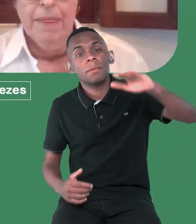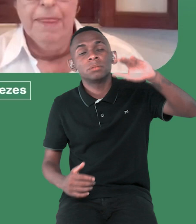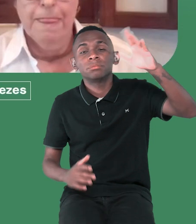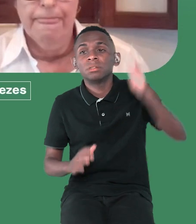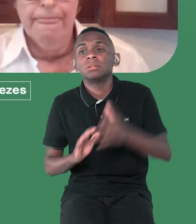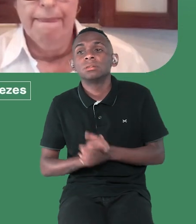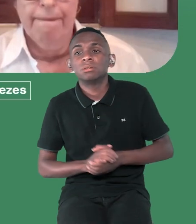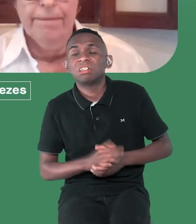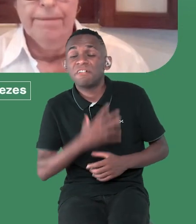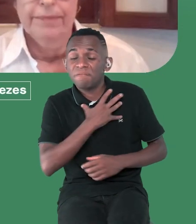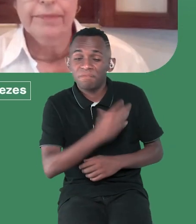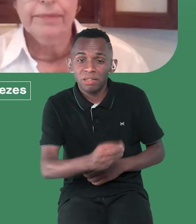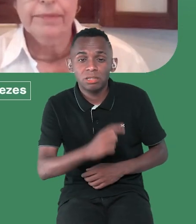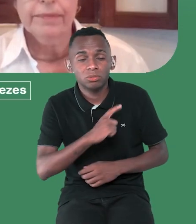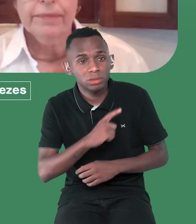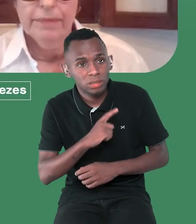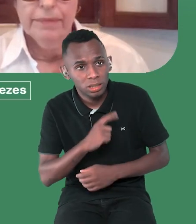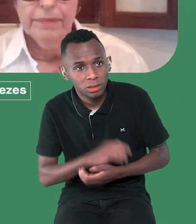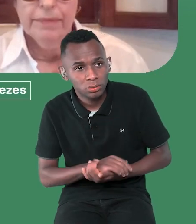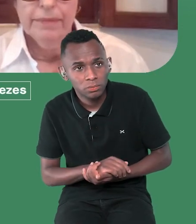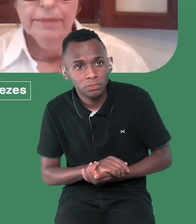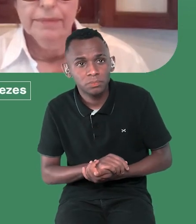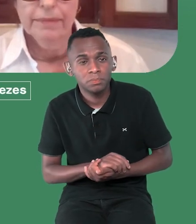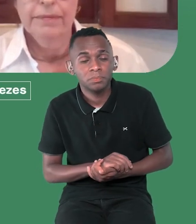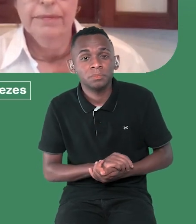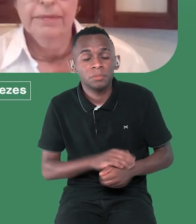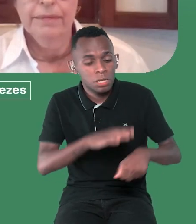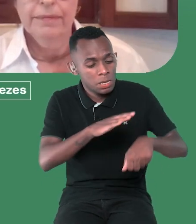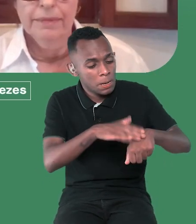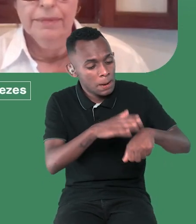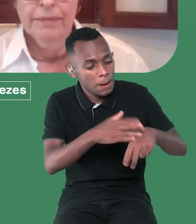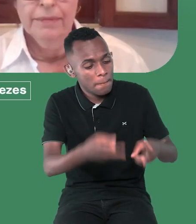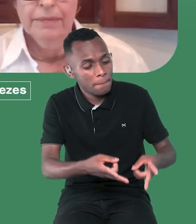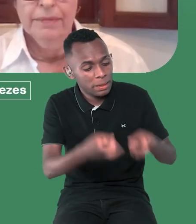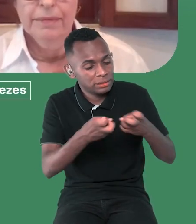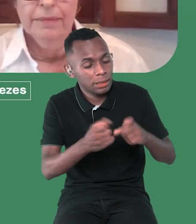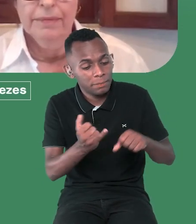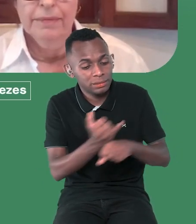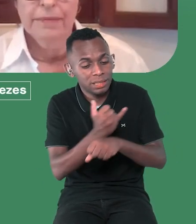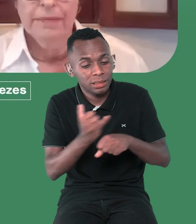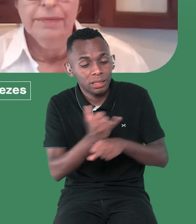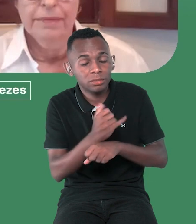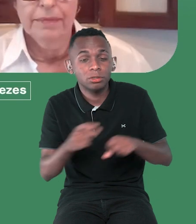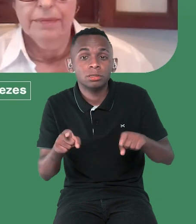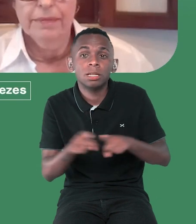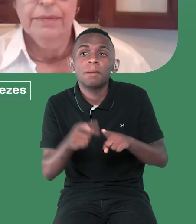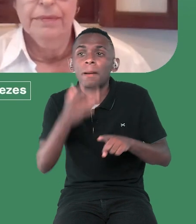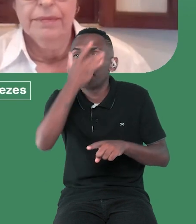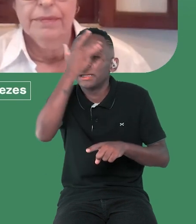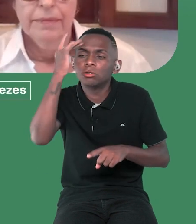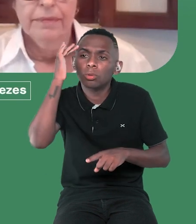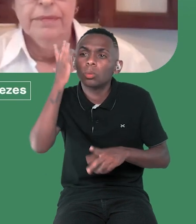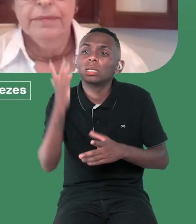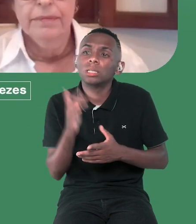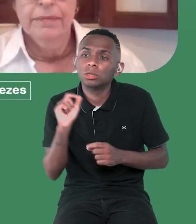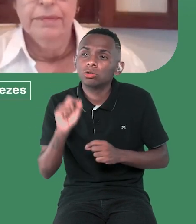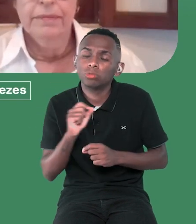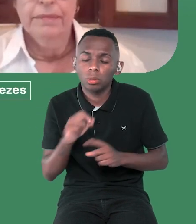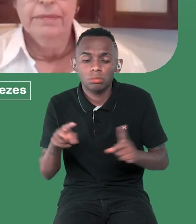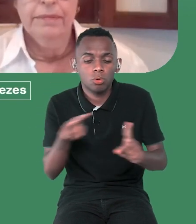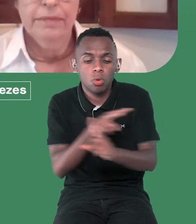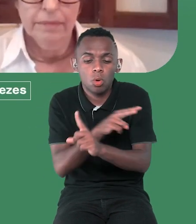crescendo e tendo filhos, e ele vê que a forma também das pessoas olharem a passagem